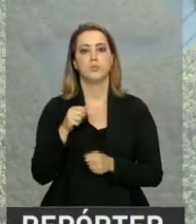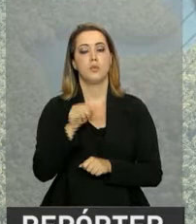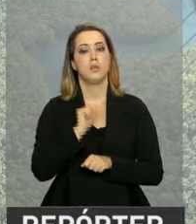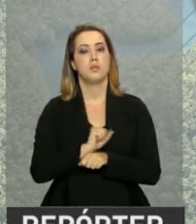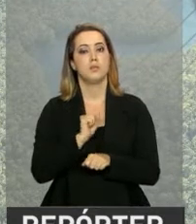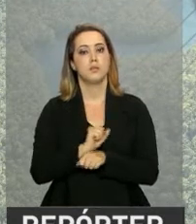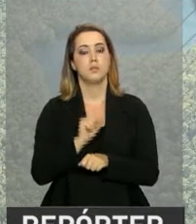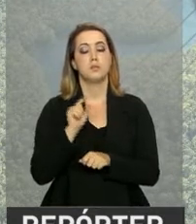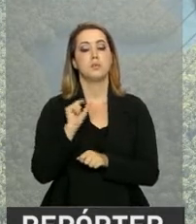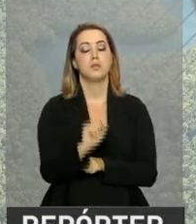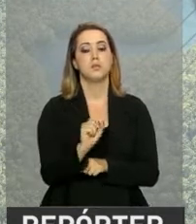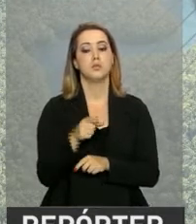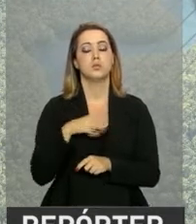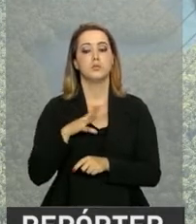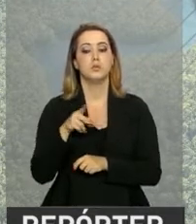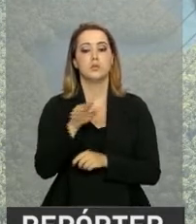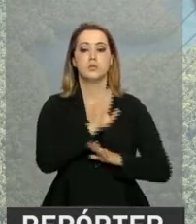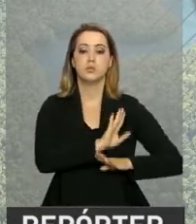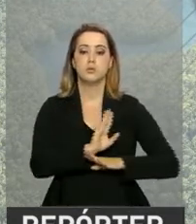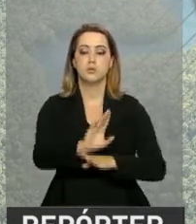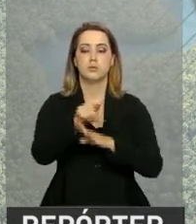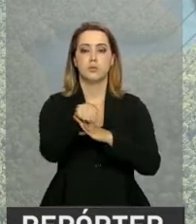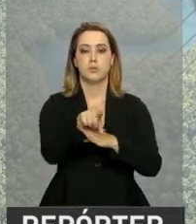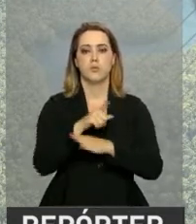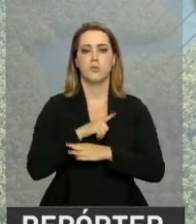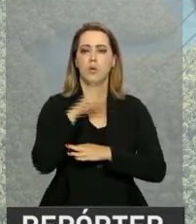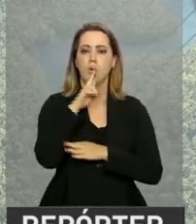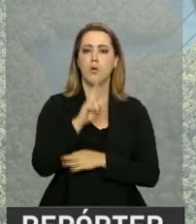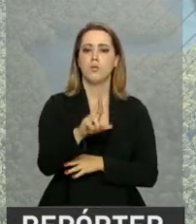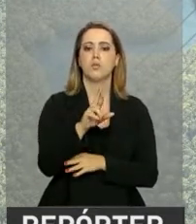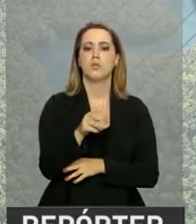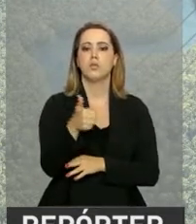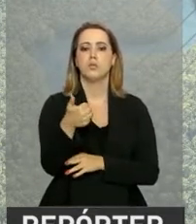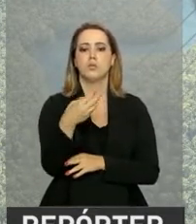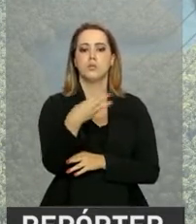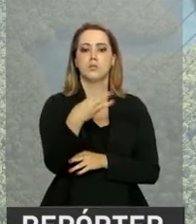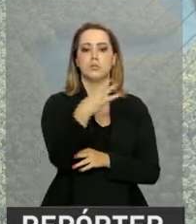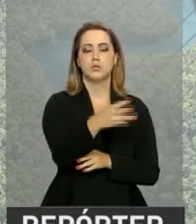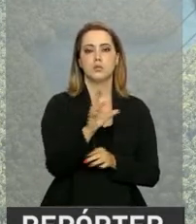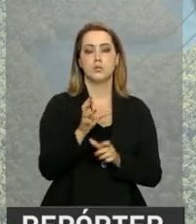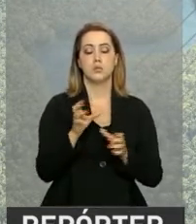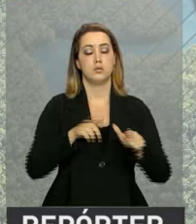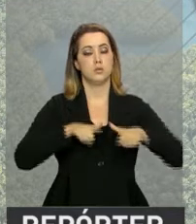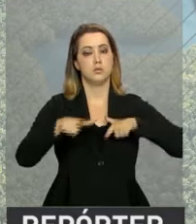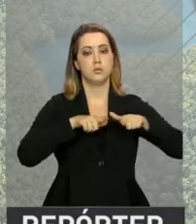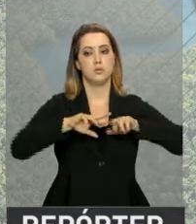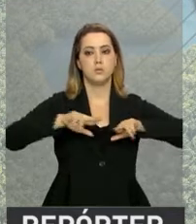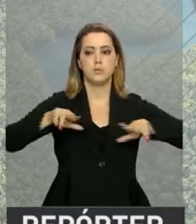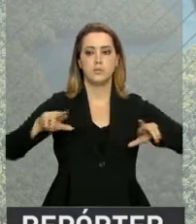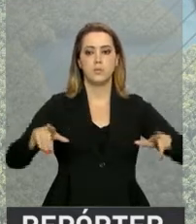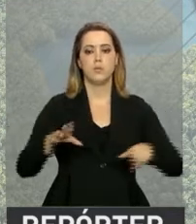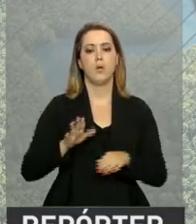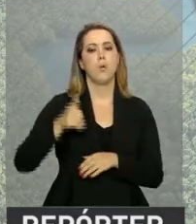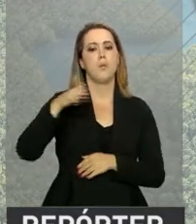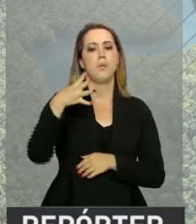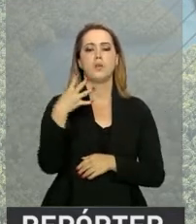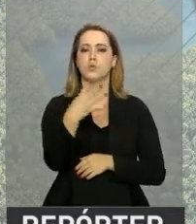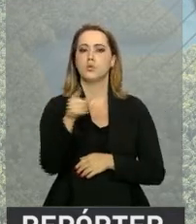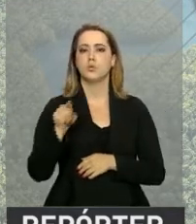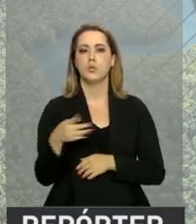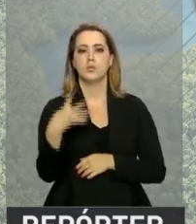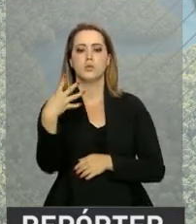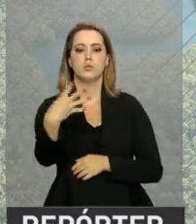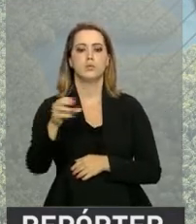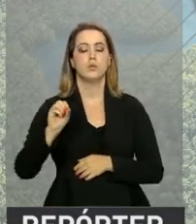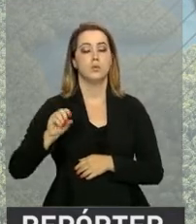ibama é que esse reforço na fiscalização resulte em 133 operações com mais de quatro mil e quatrocentas